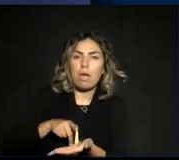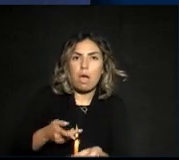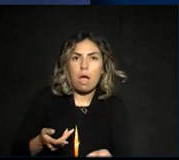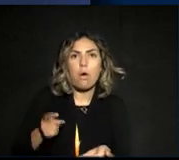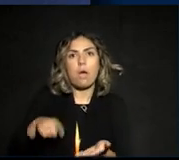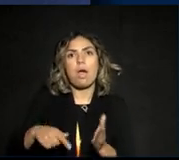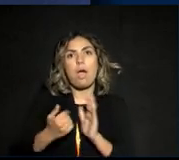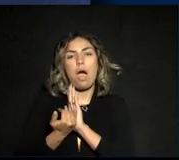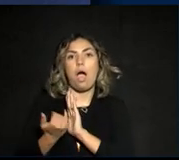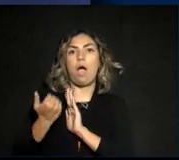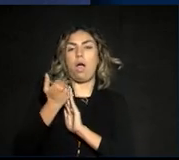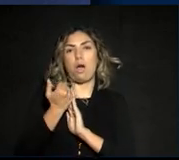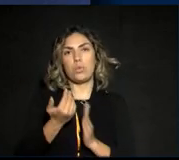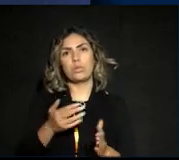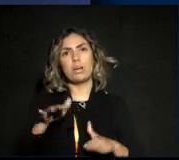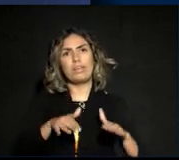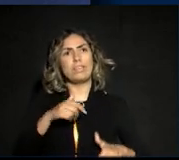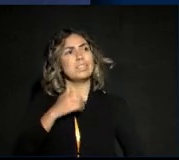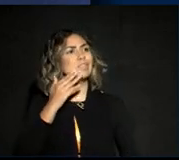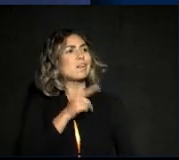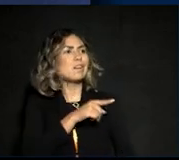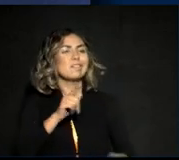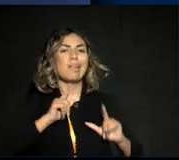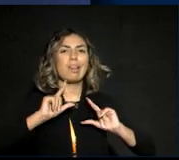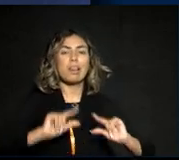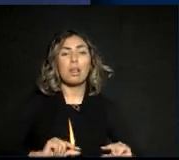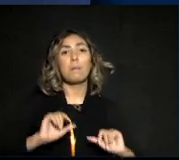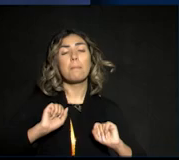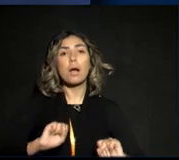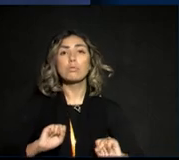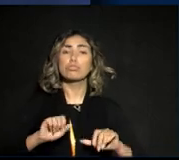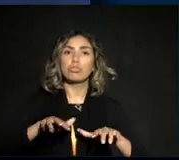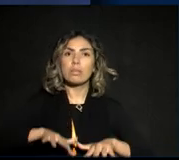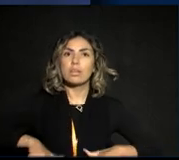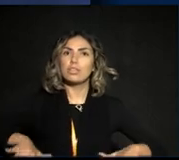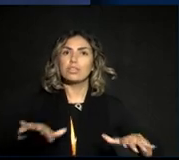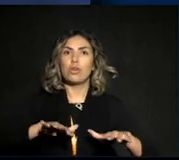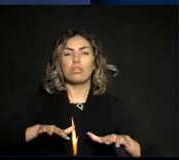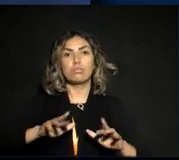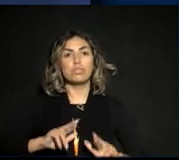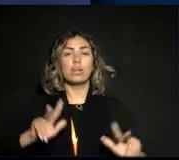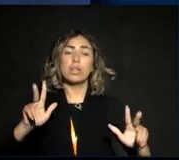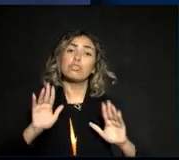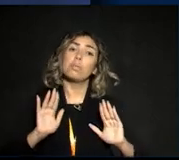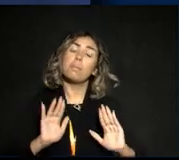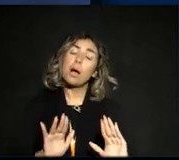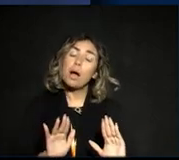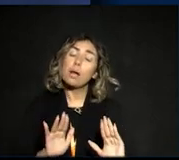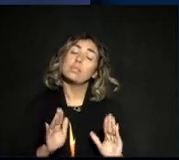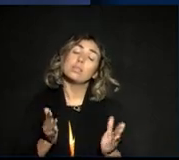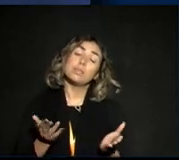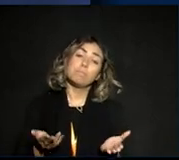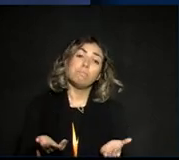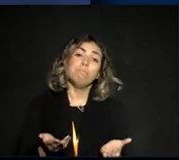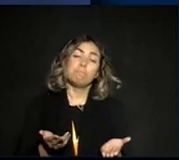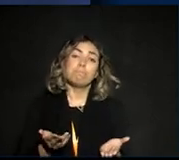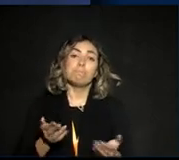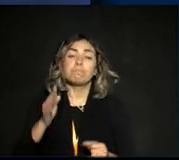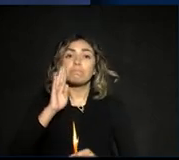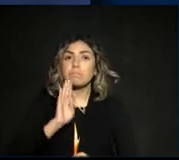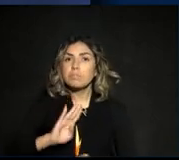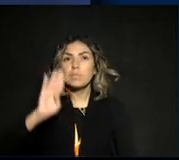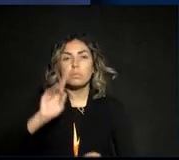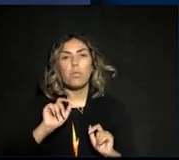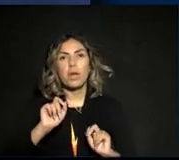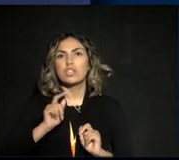alta, mesmo considerando as quedas, a gente deveria estar num território restritivo. Então, salvo uma